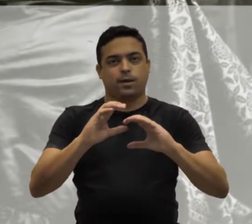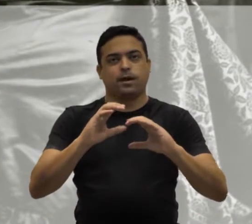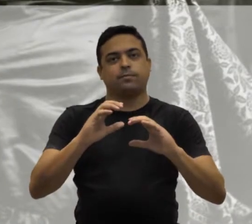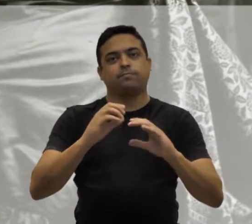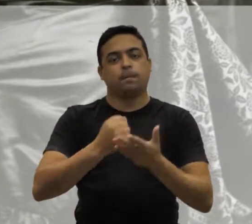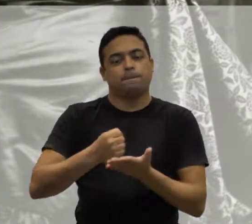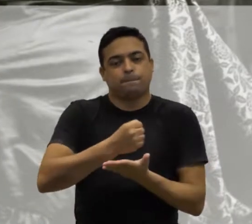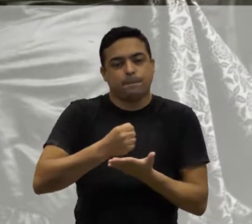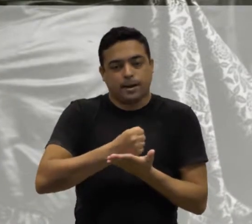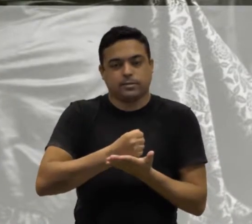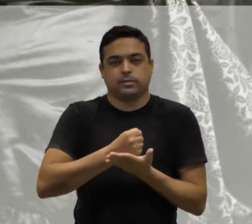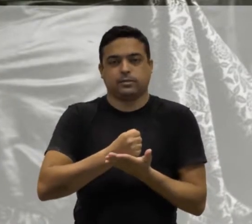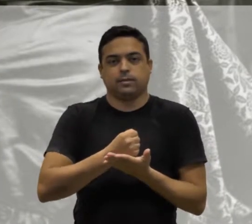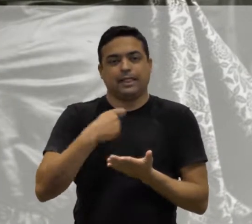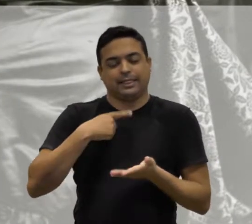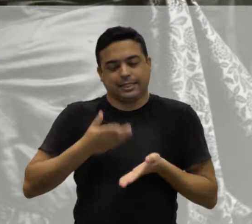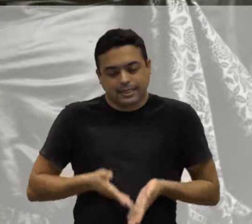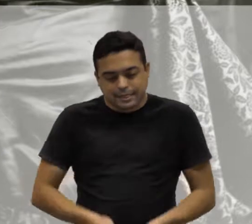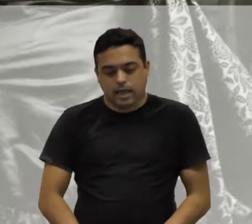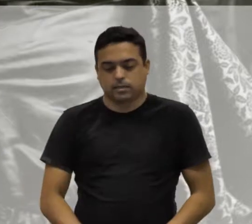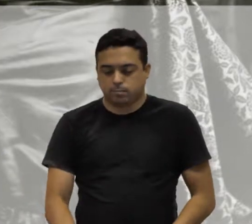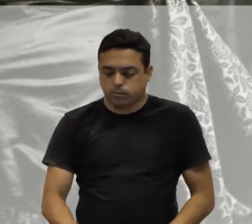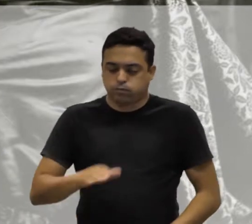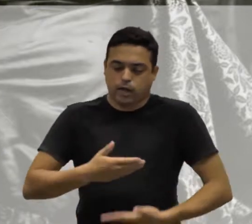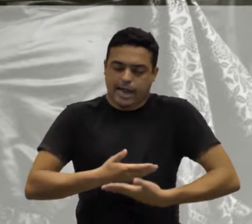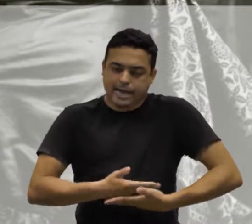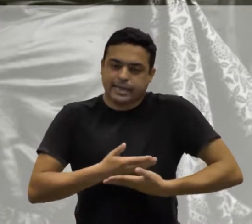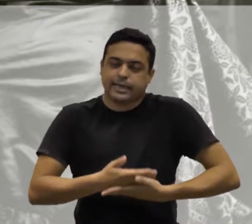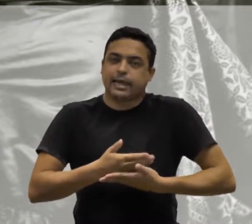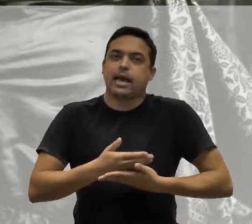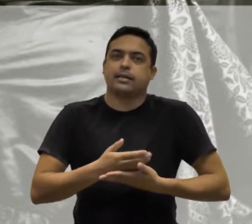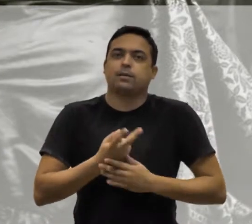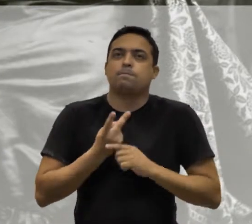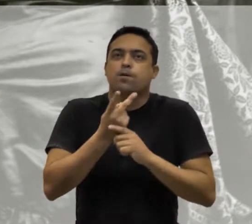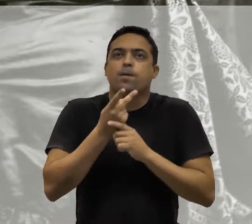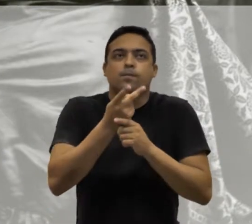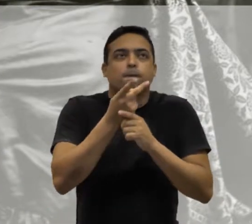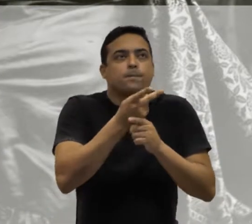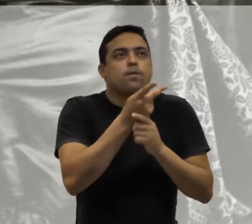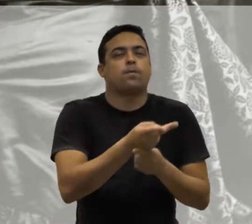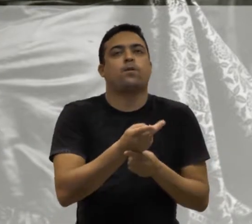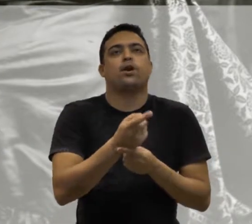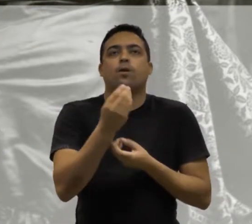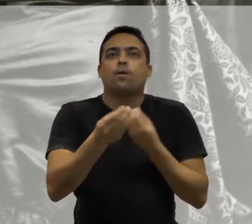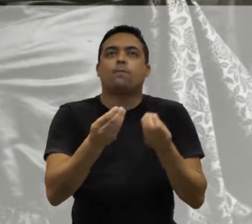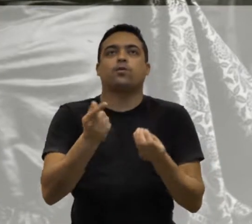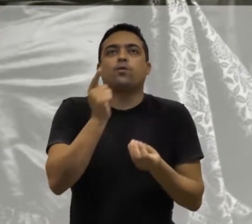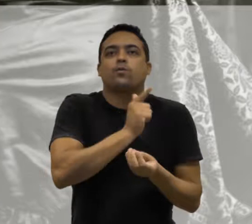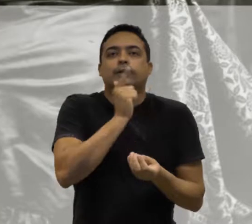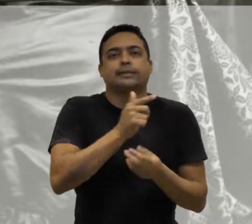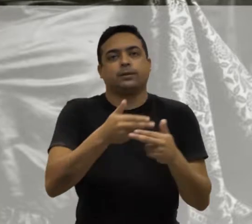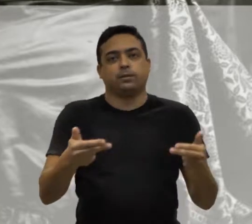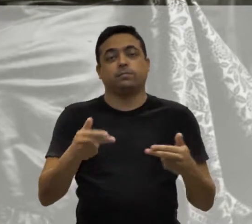Comunicar é uma necessidade básica que, desde o nascimento, a criança busca como forma de suprir suas